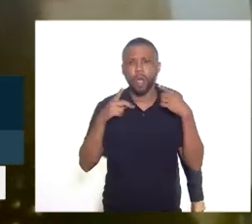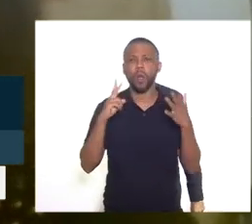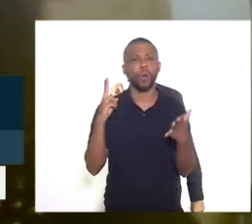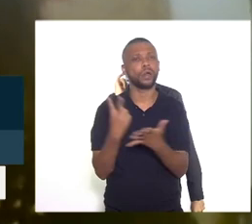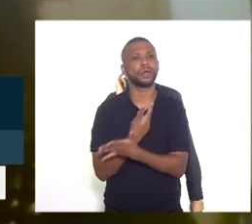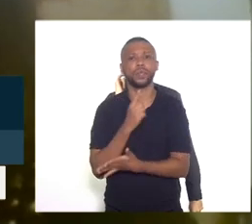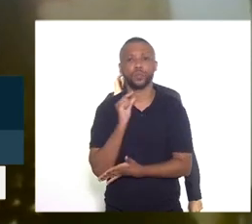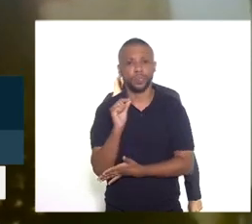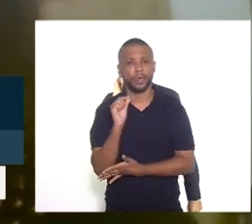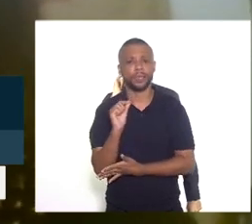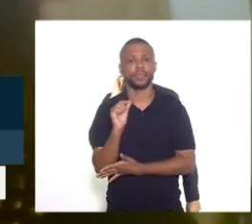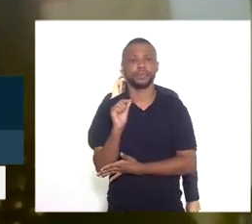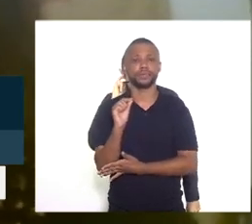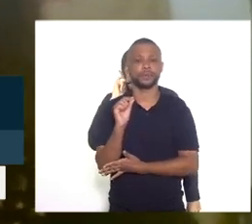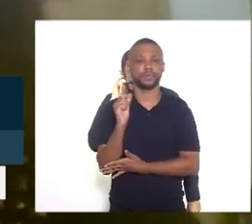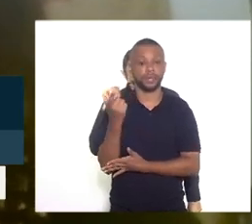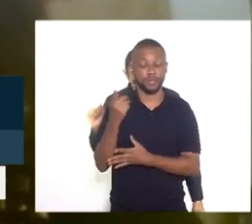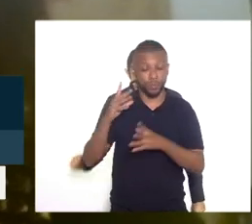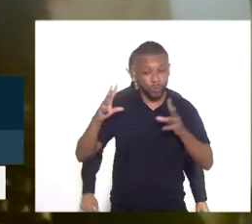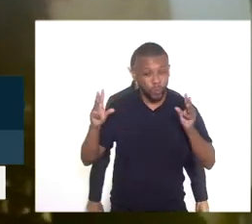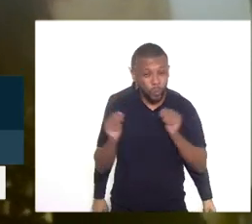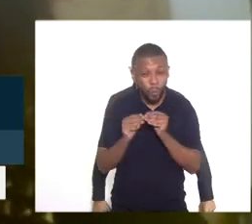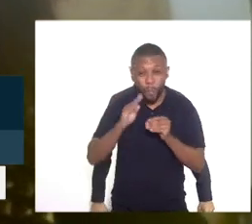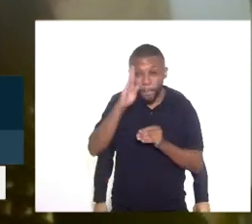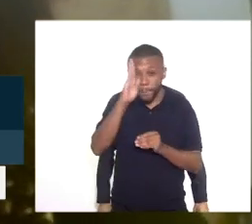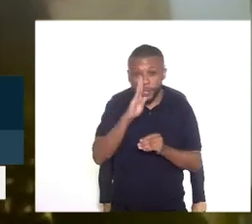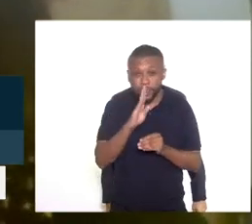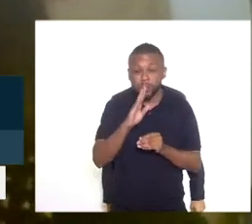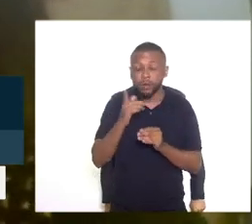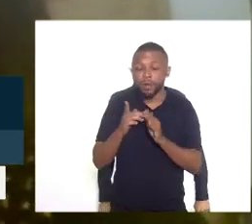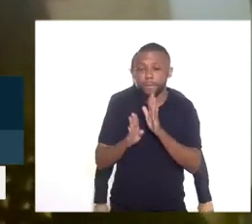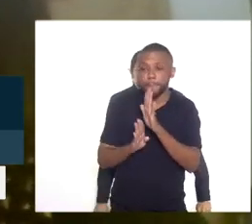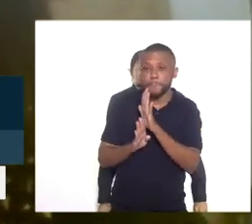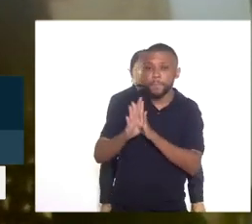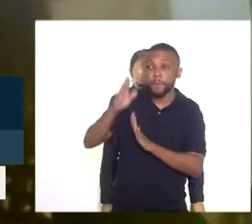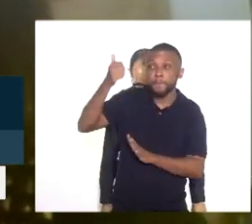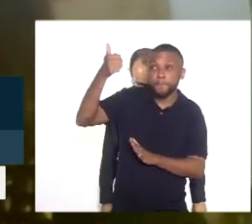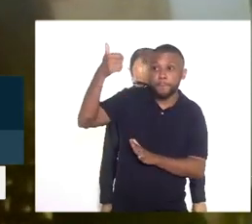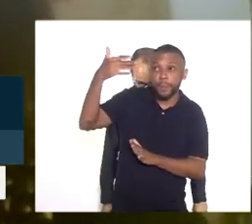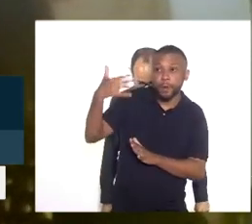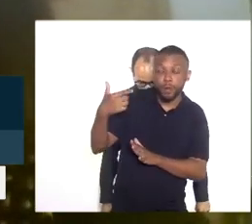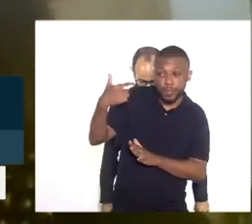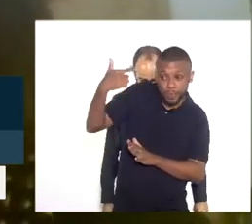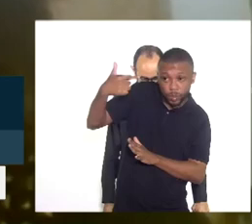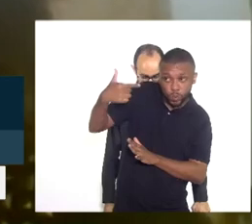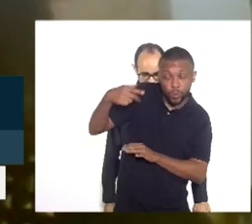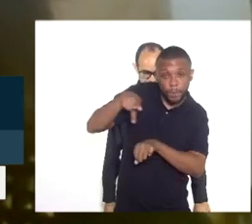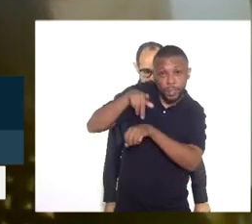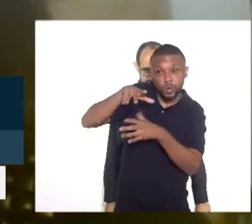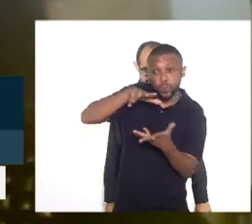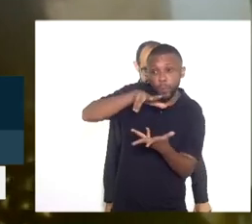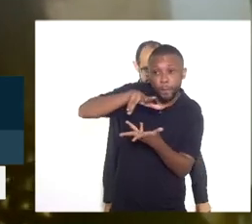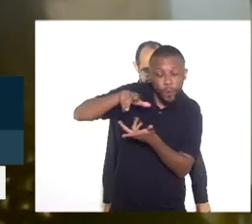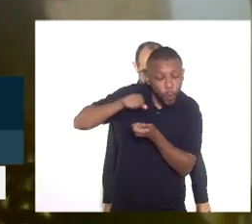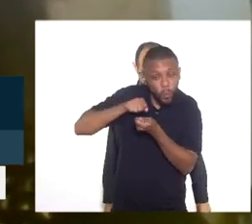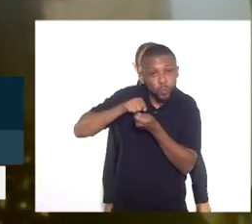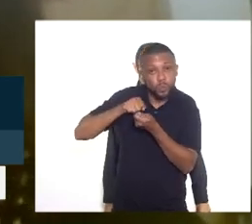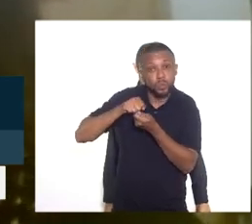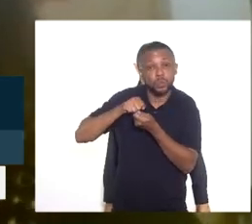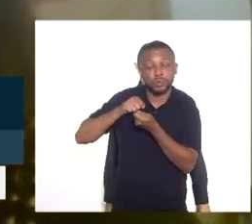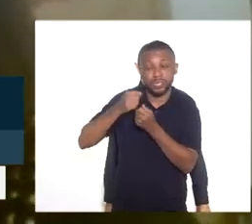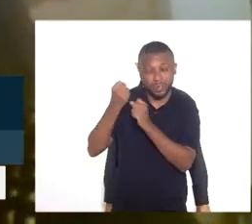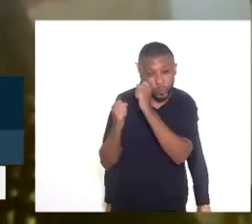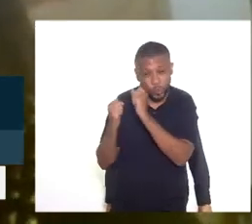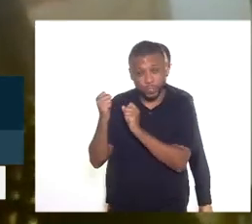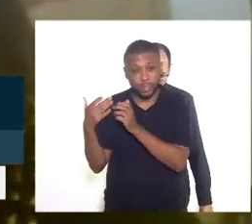que, quando eu me formei, o Brasil era o segundo país do mundo em indústria naval e nós perdemos isso tudo no meio do caminho.